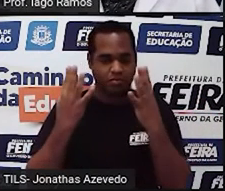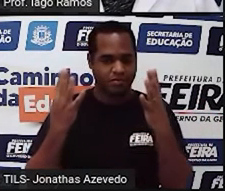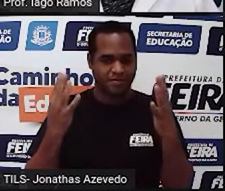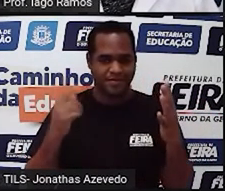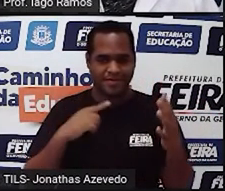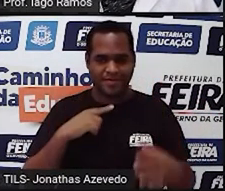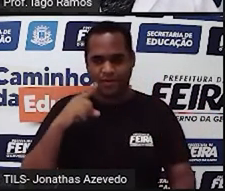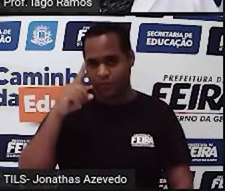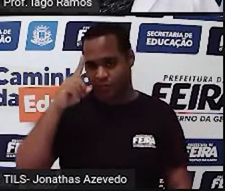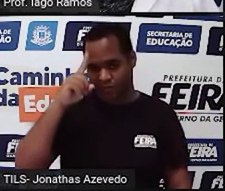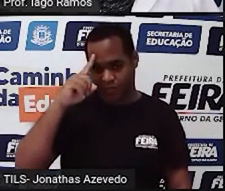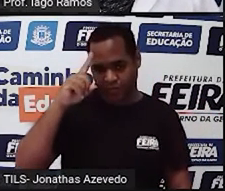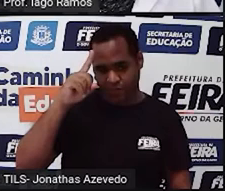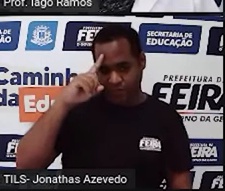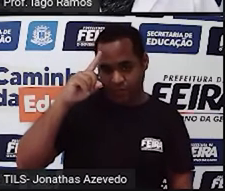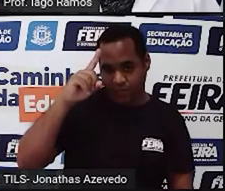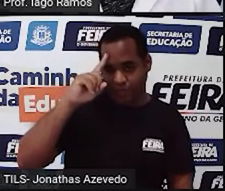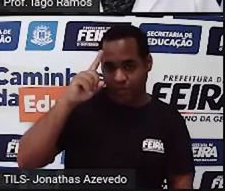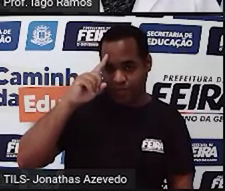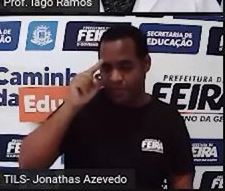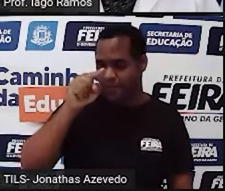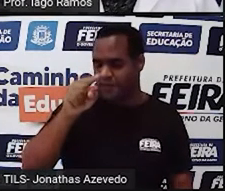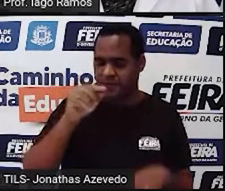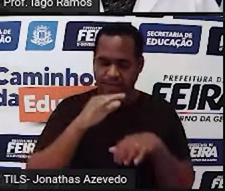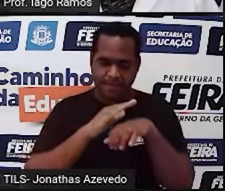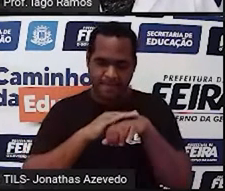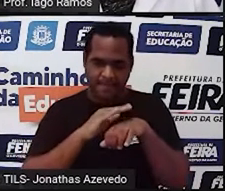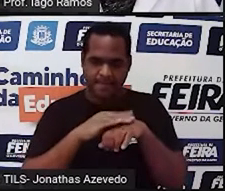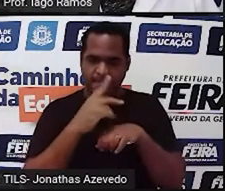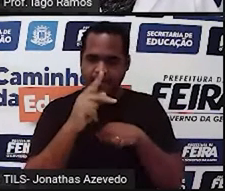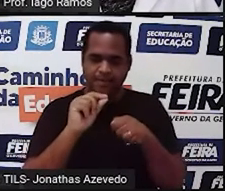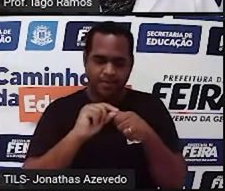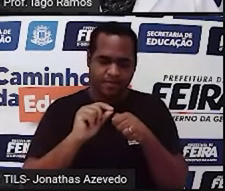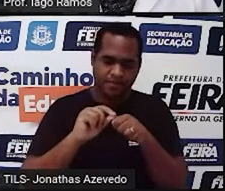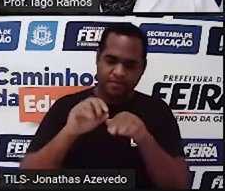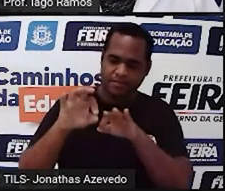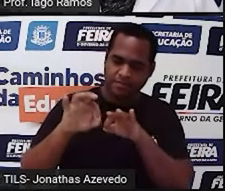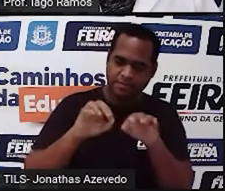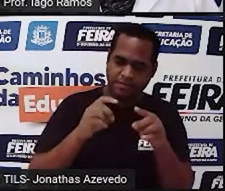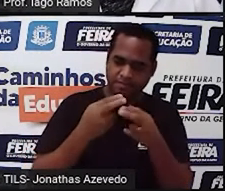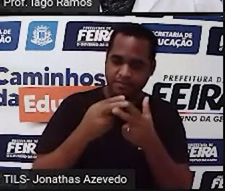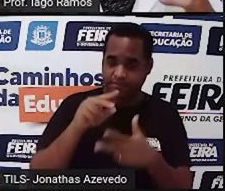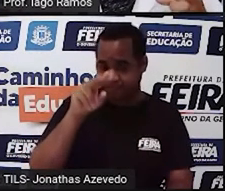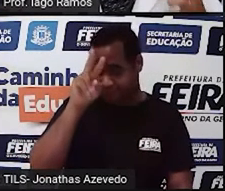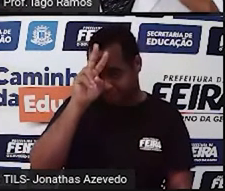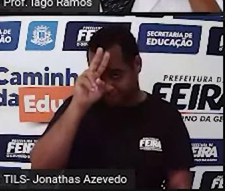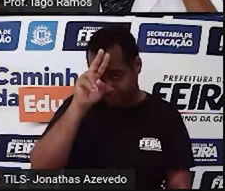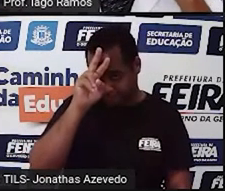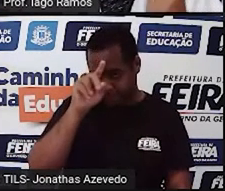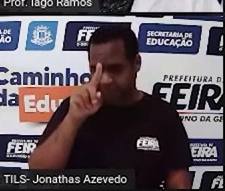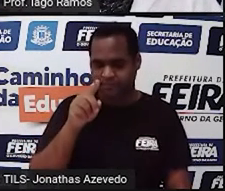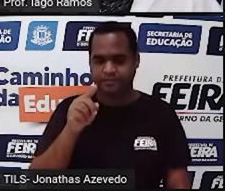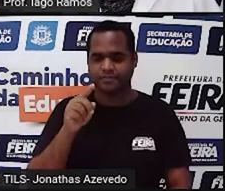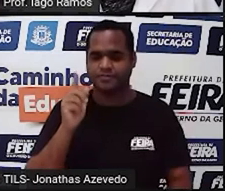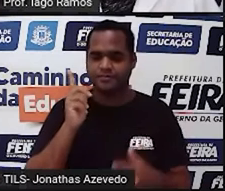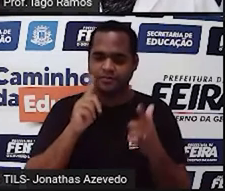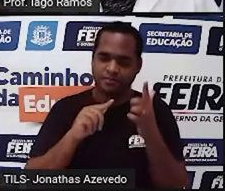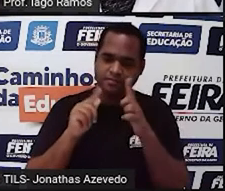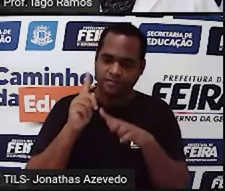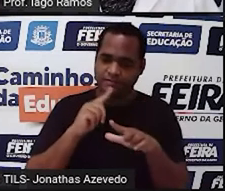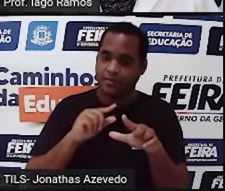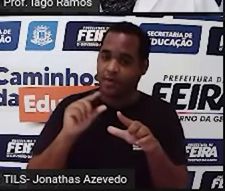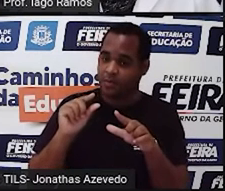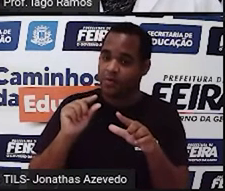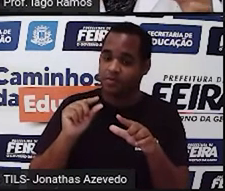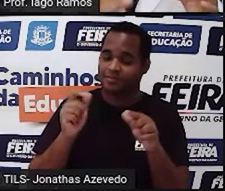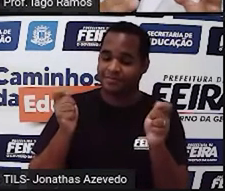todo dia você é fazia com que a formiguinha é consumir-se né Um pouquinho